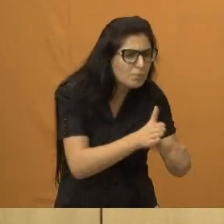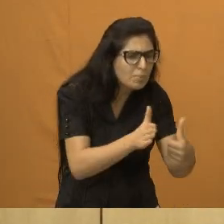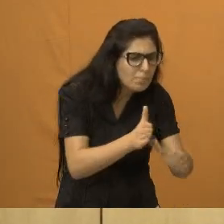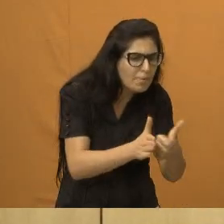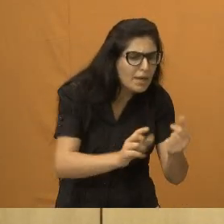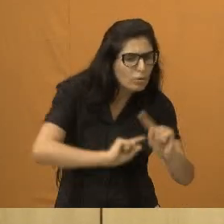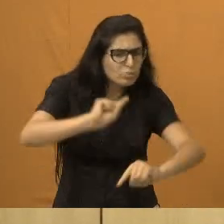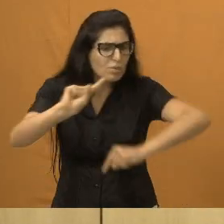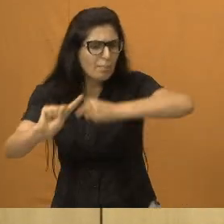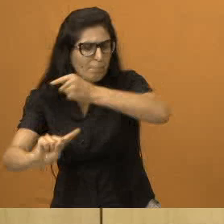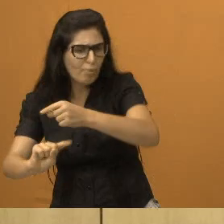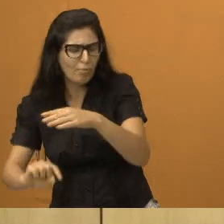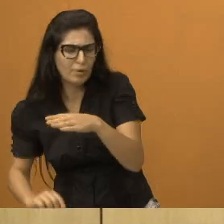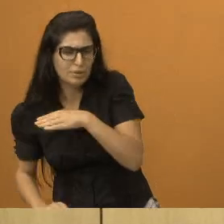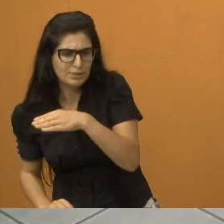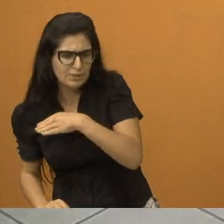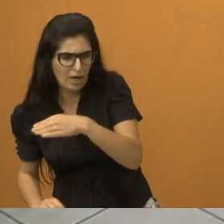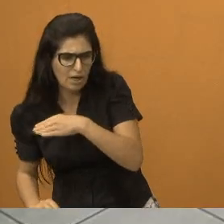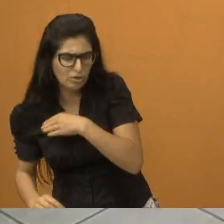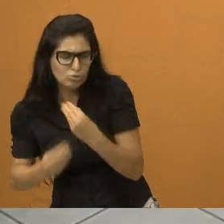o repasse?